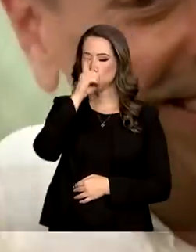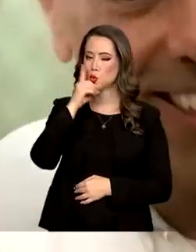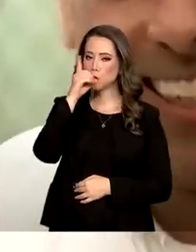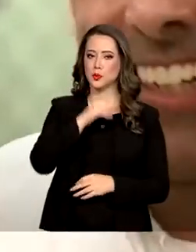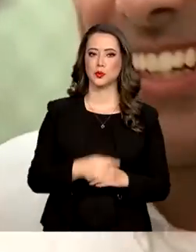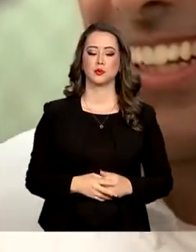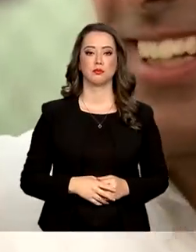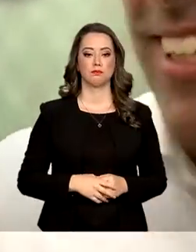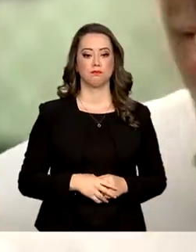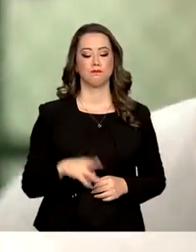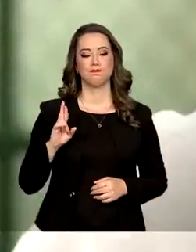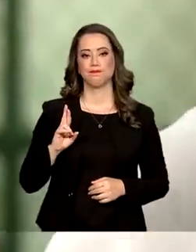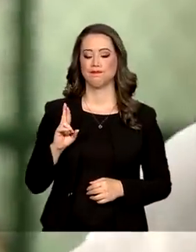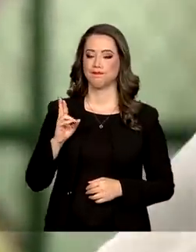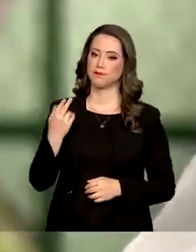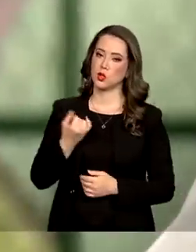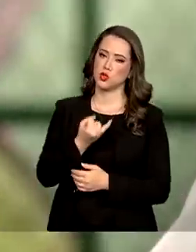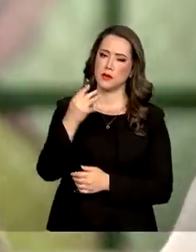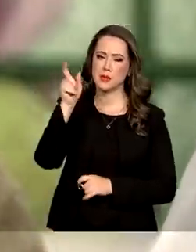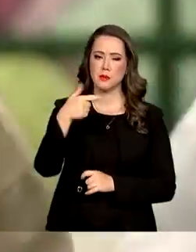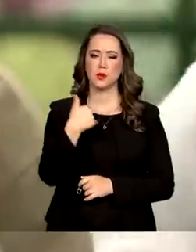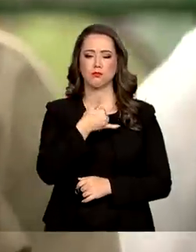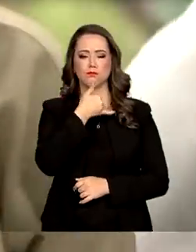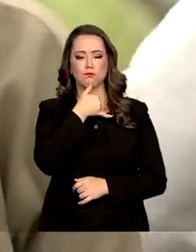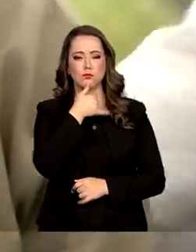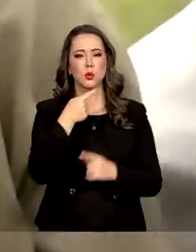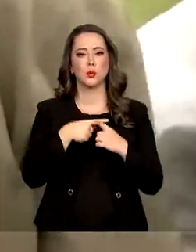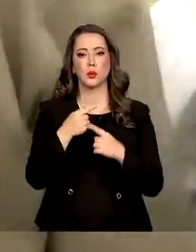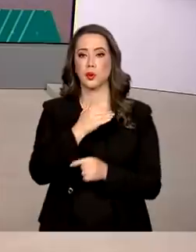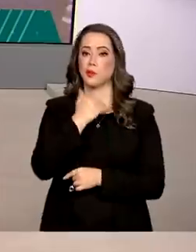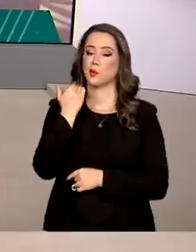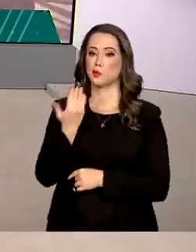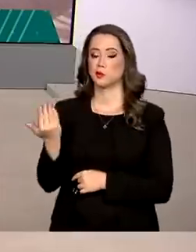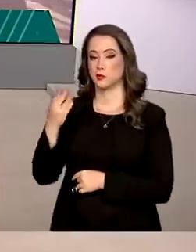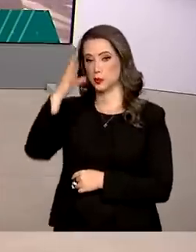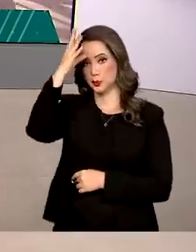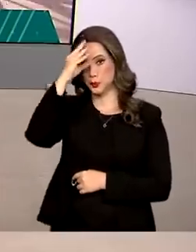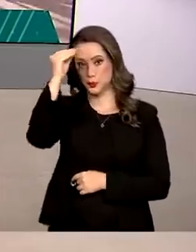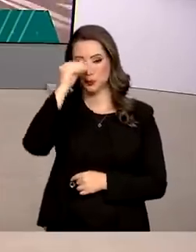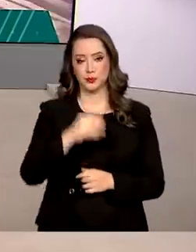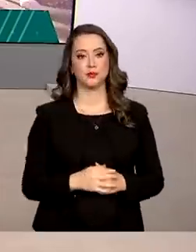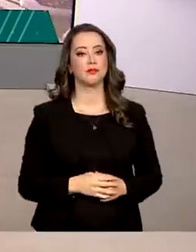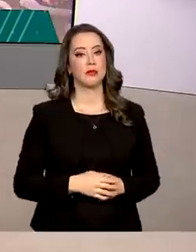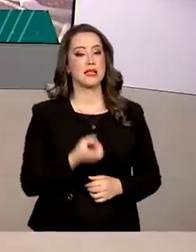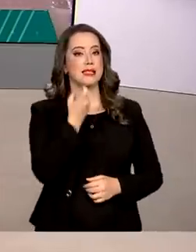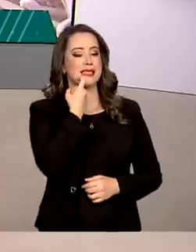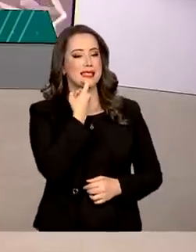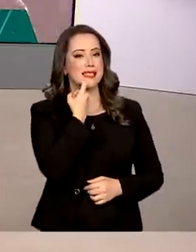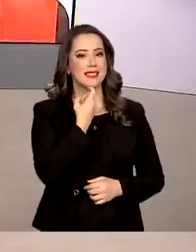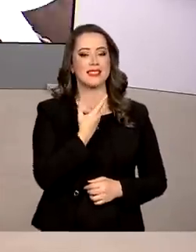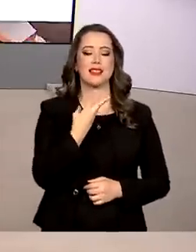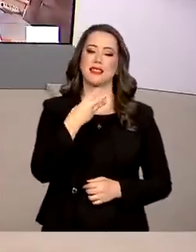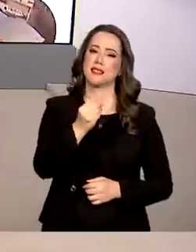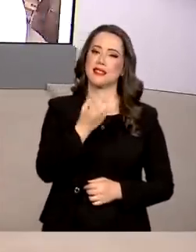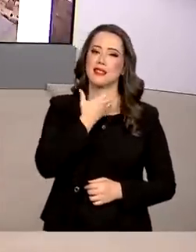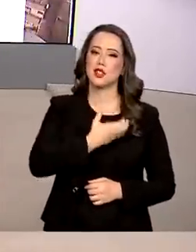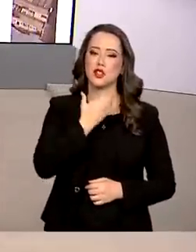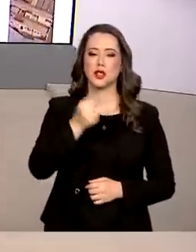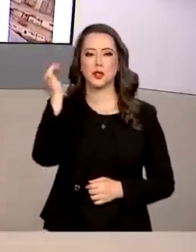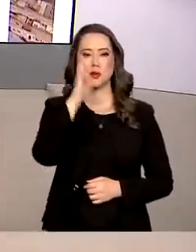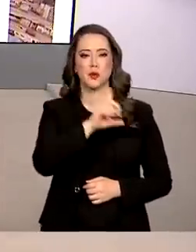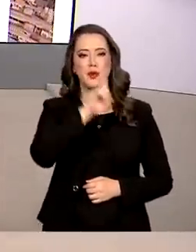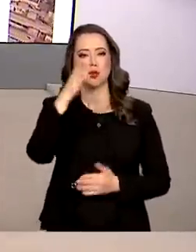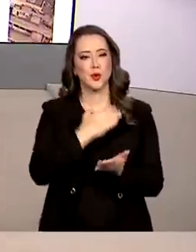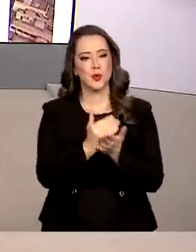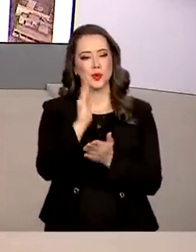autoridades lamentam a morte de Pelé o rei do futebol sexta-feira 30 de dezembro o Brasil em